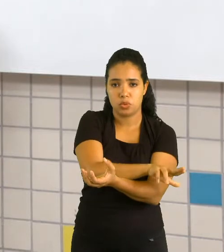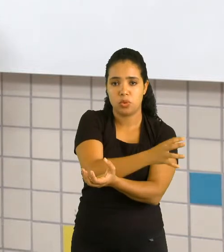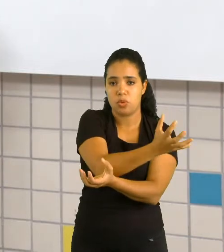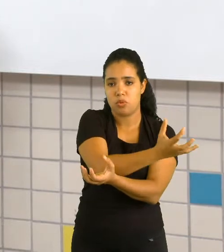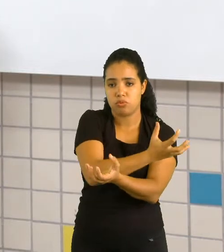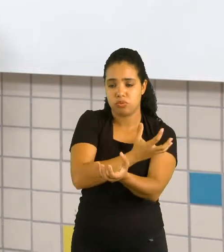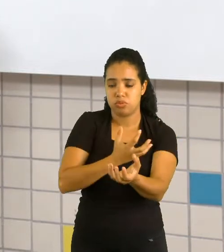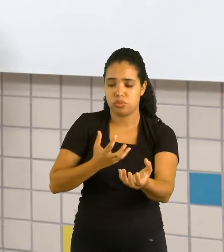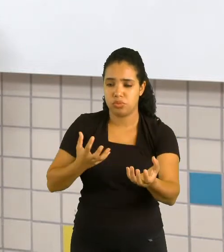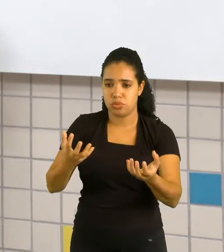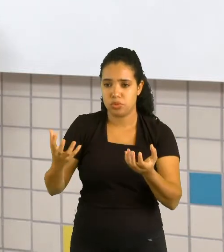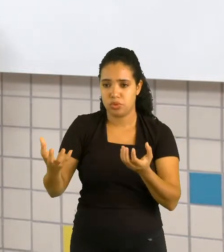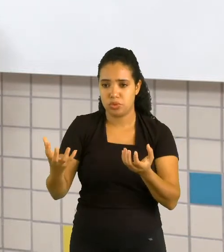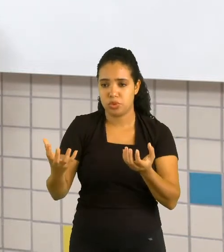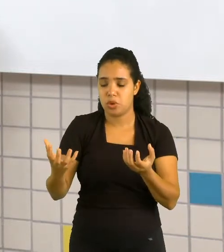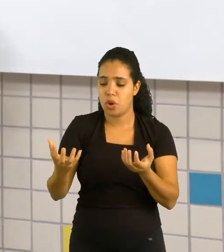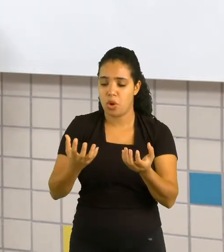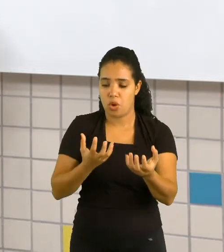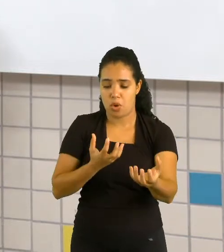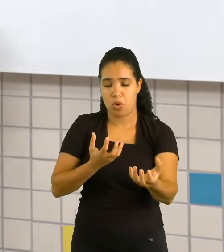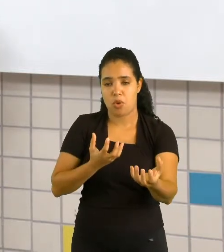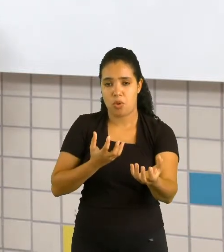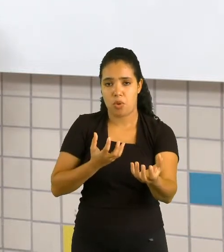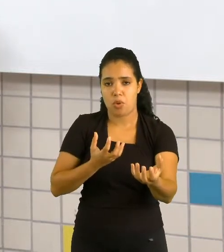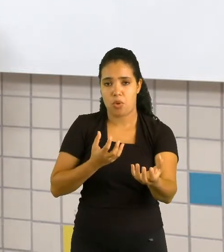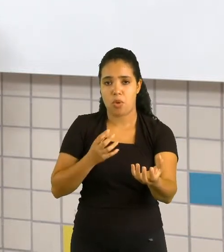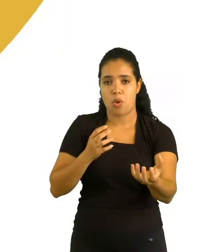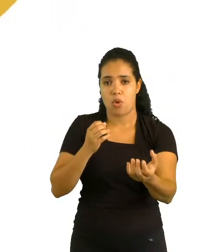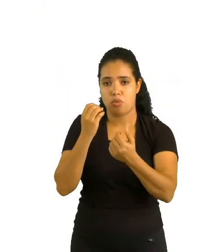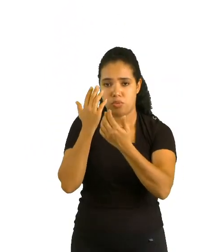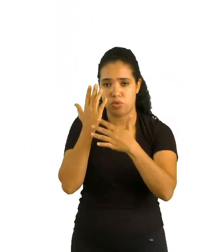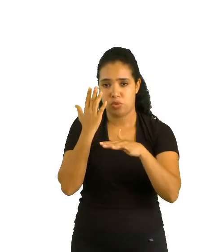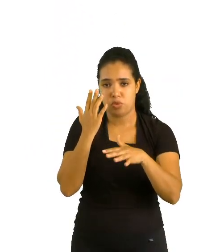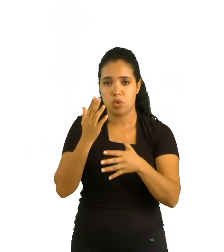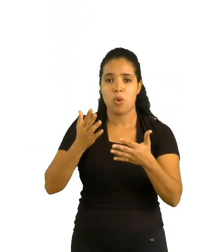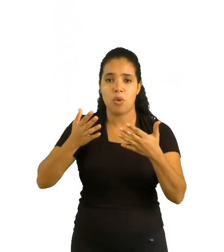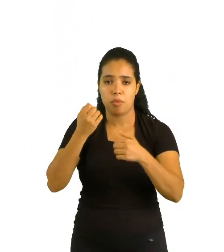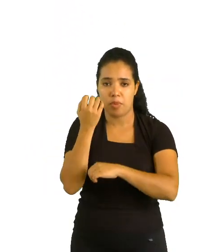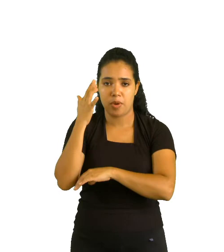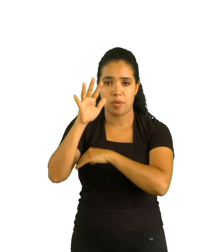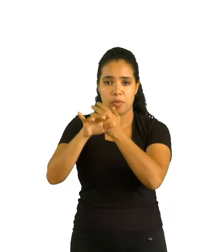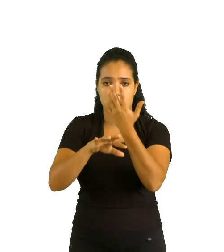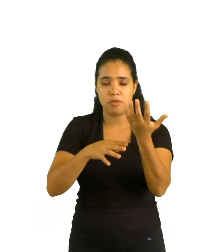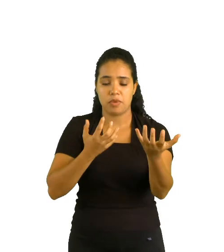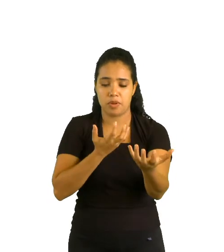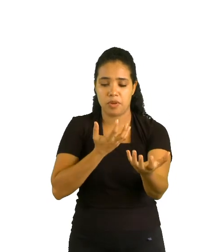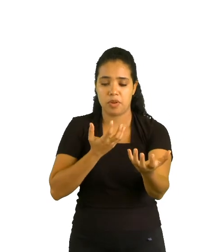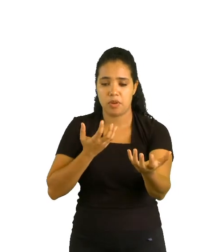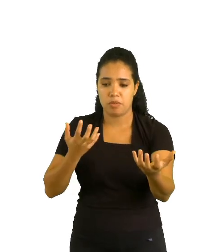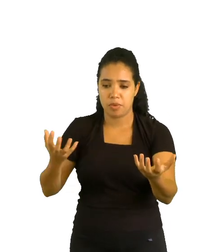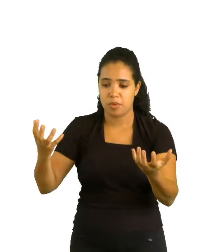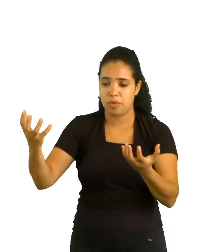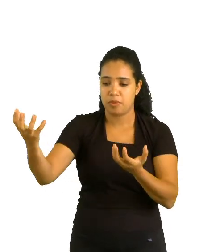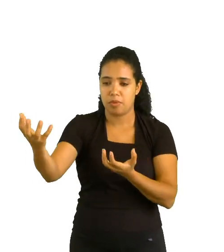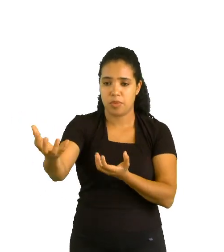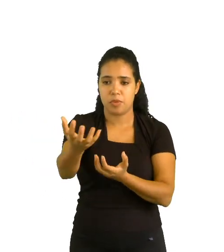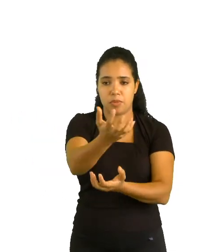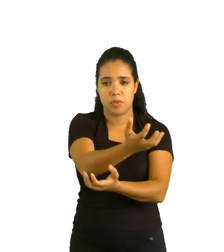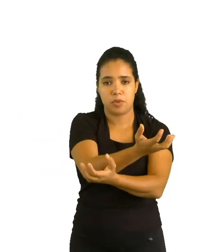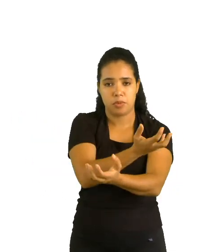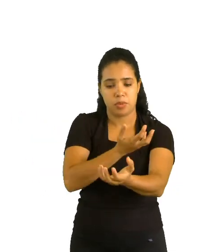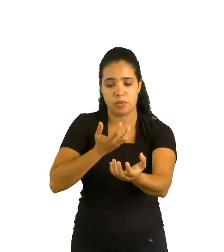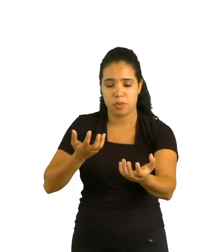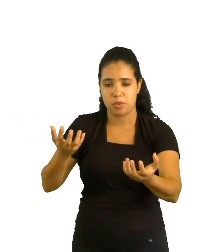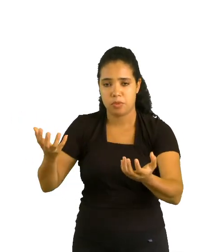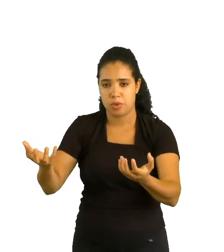novo o outono, e a primavera. Agora, então, nós vamos começar a estudar um pouquinho sobre a